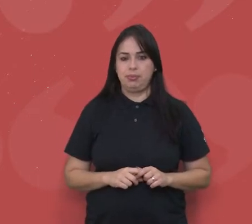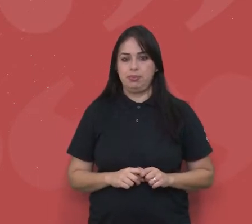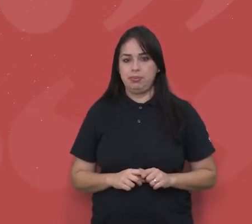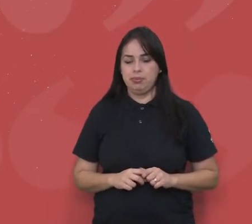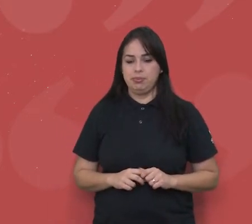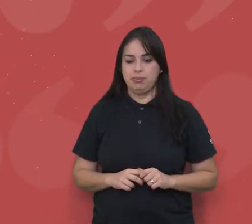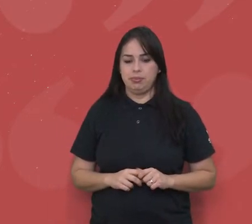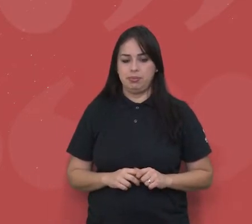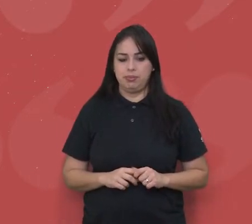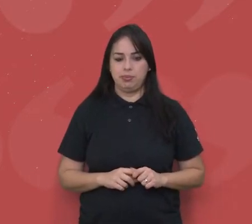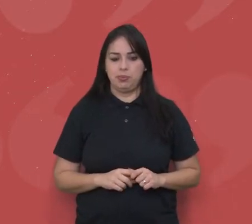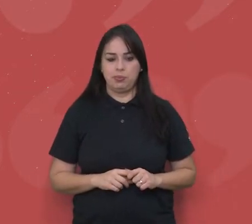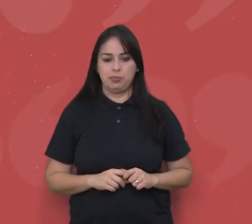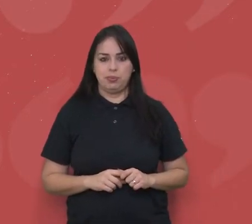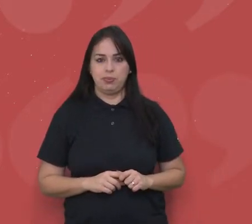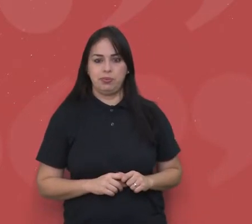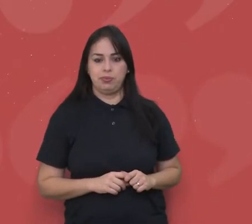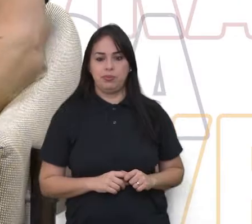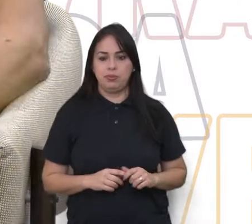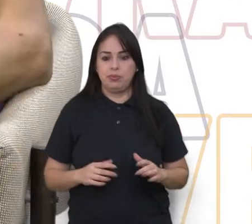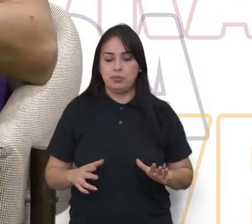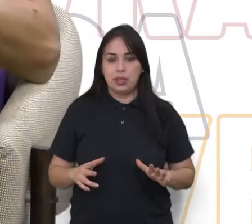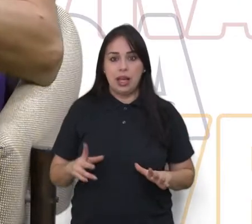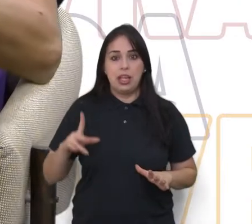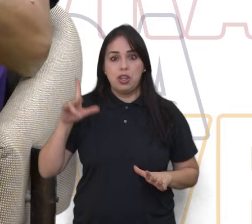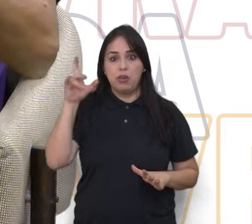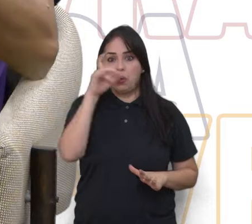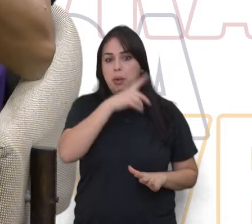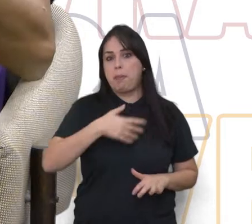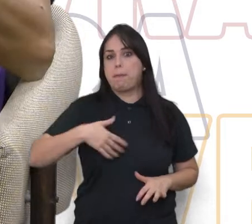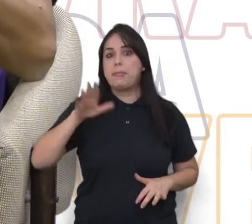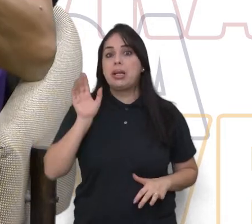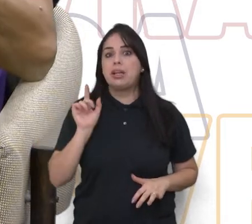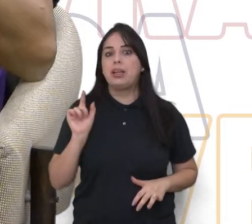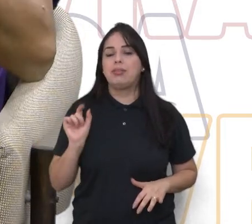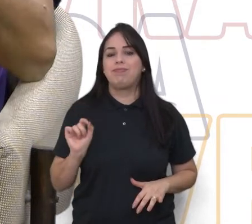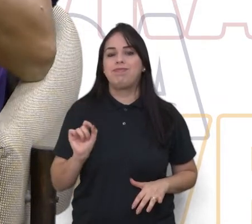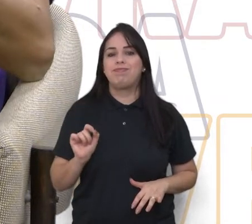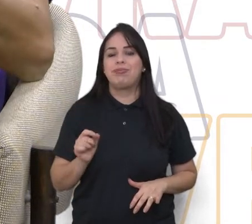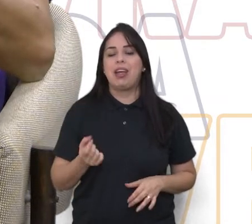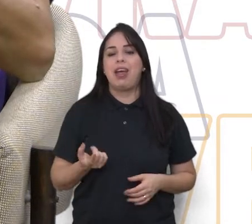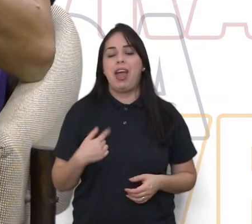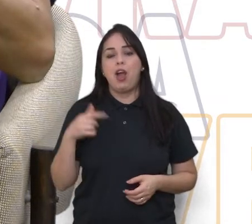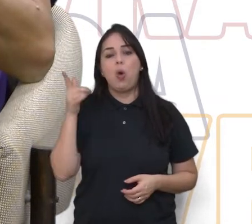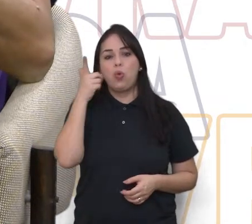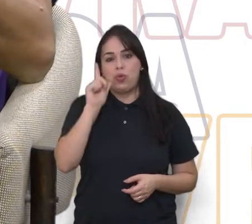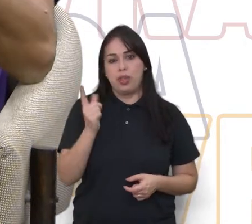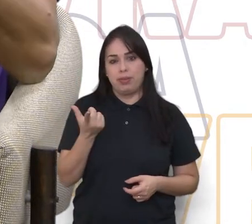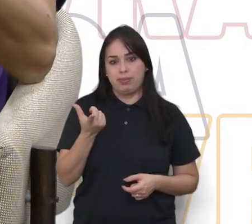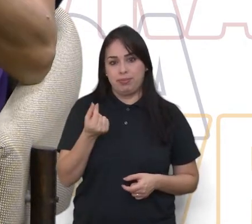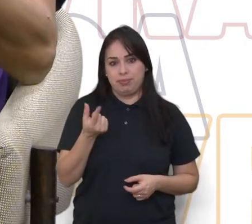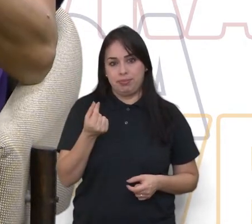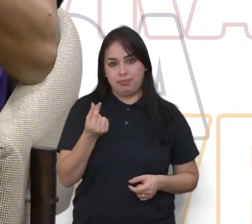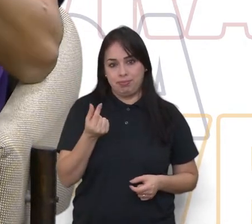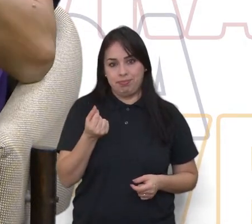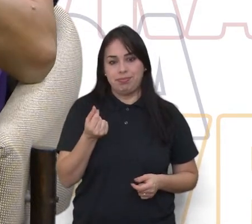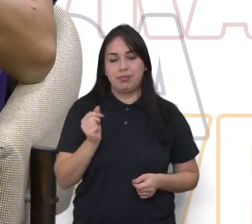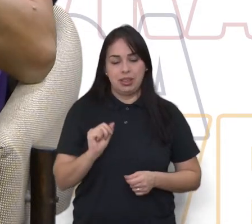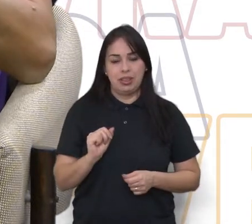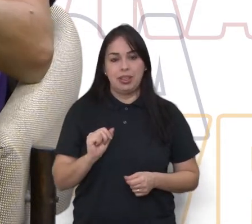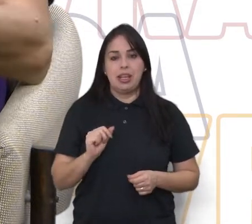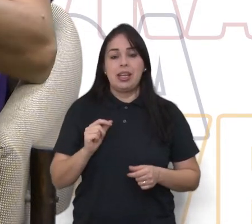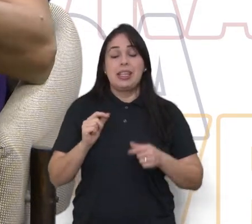para a manutenção do projeto Reciclaí? A maior dificuldade é a captação de recurso, porque a gente tem sempre